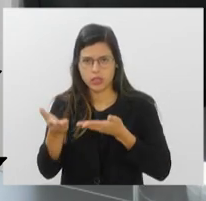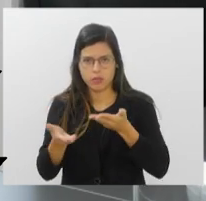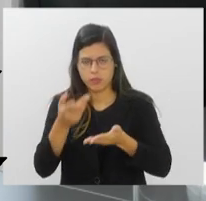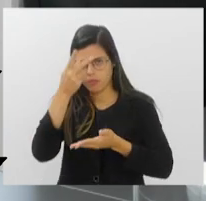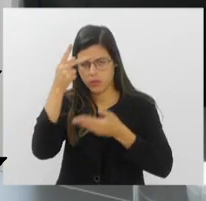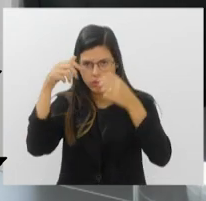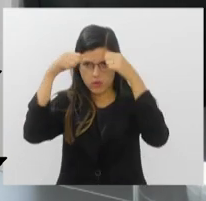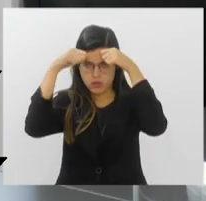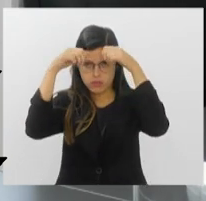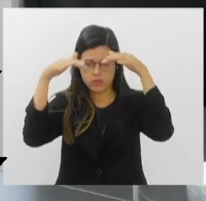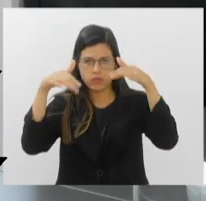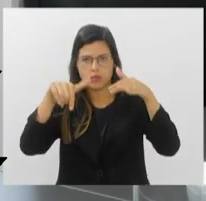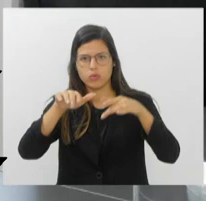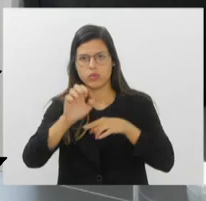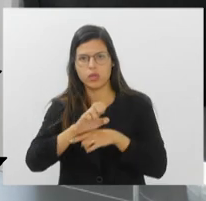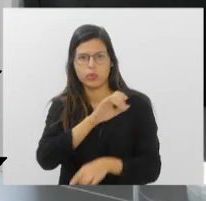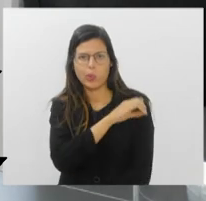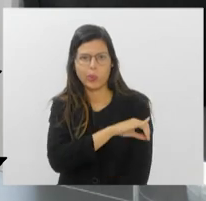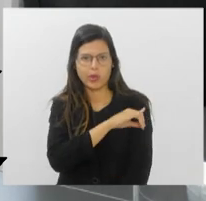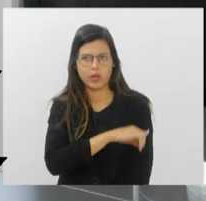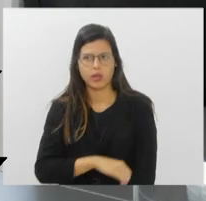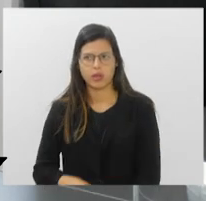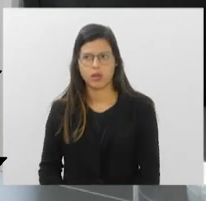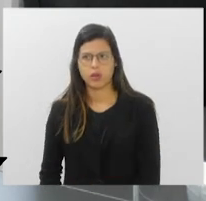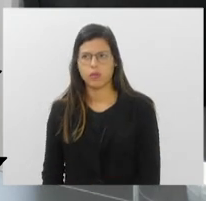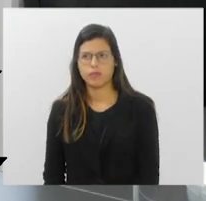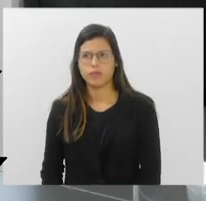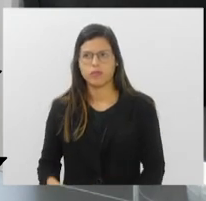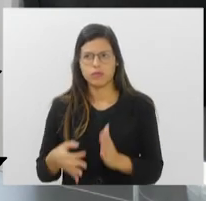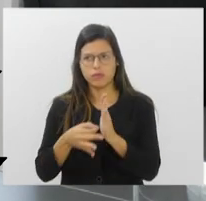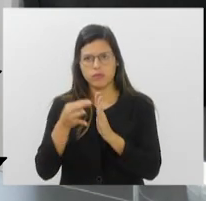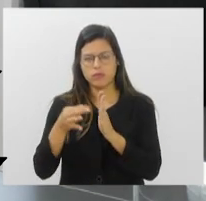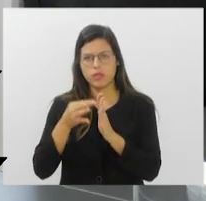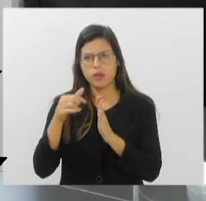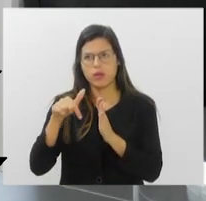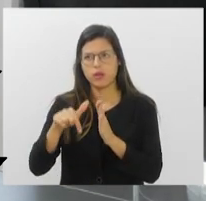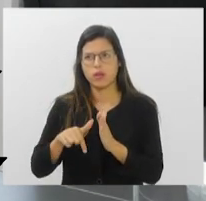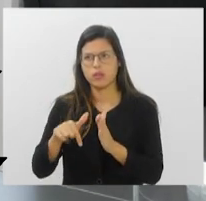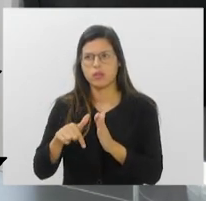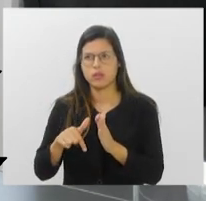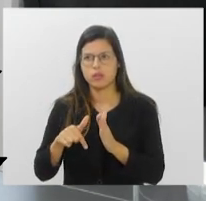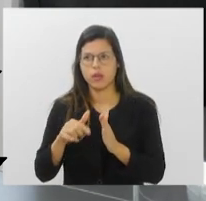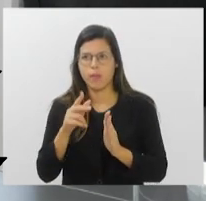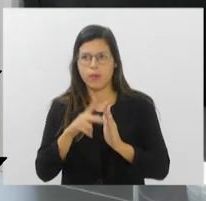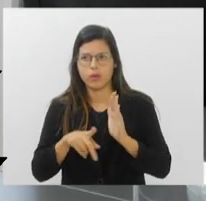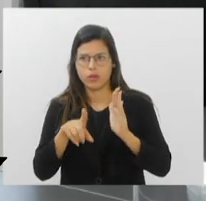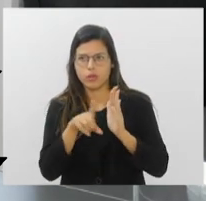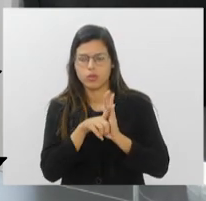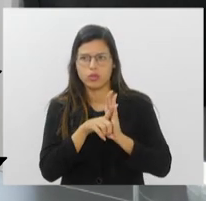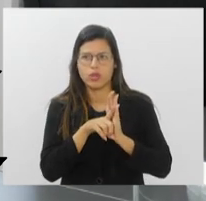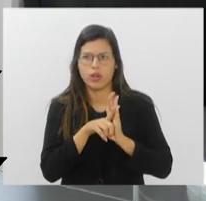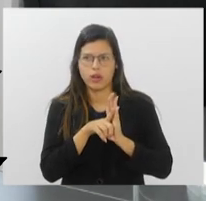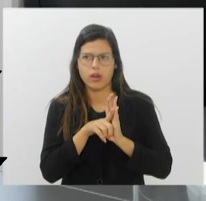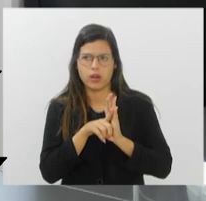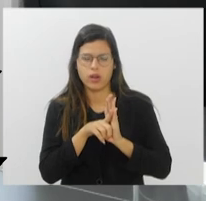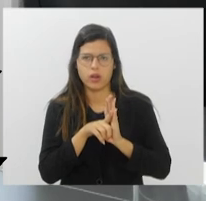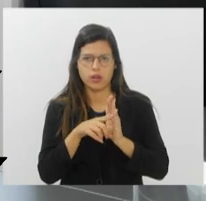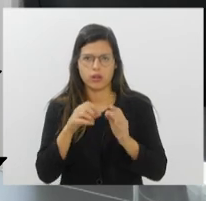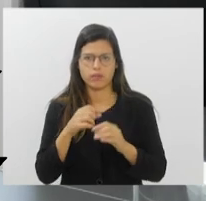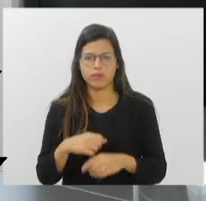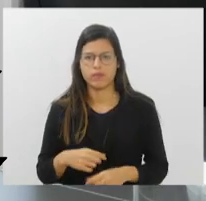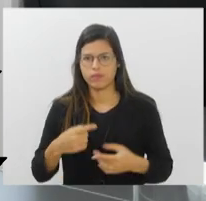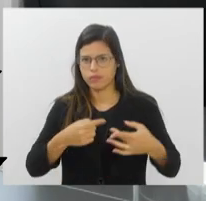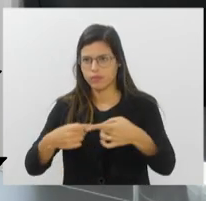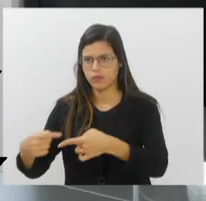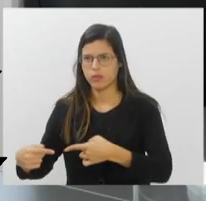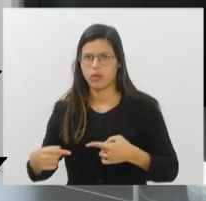espectro autista no âmbito do Estado do Rio de Janeiro. Parecer é pela anexação ao Projeto de Lei 696 de 2023. Em discussão.